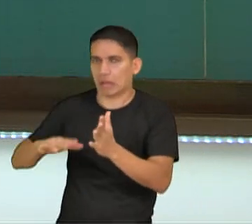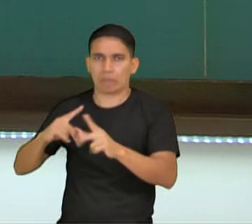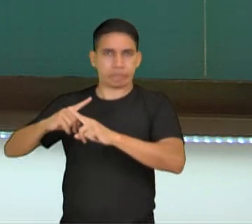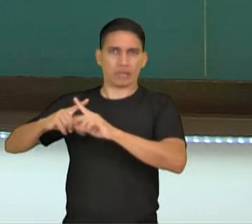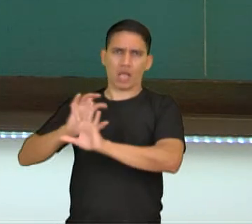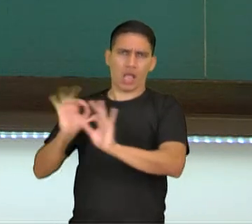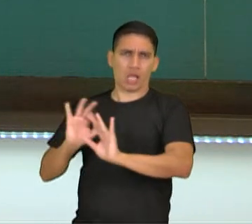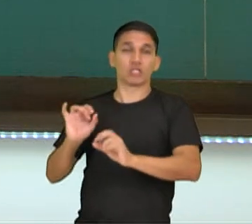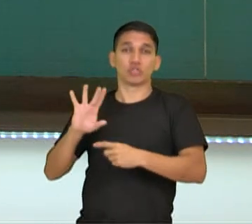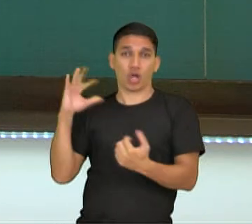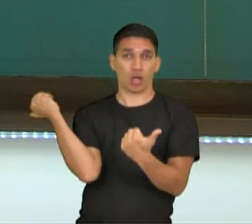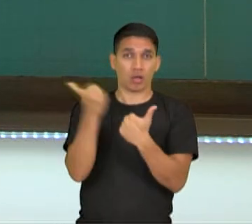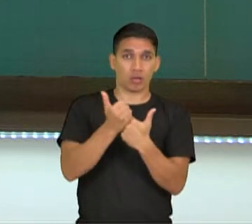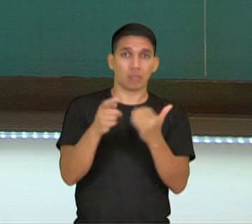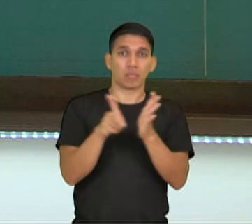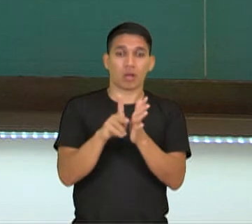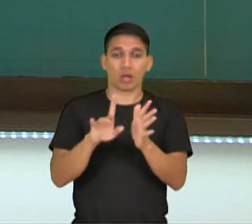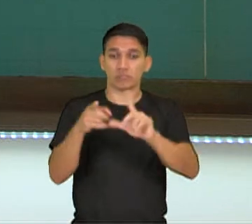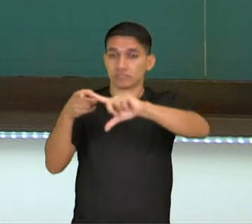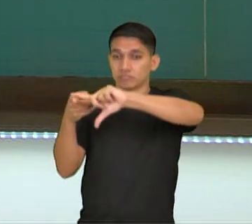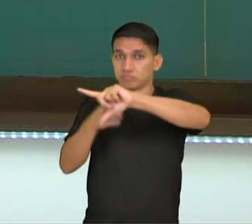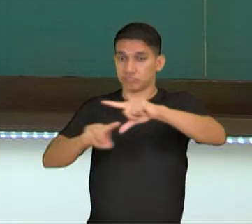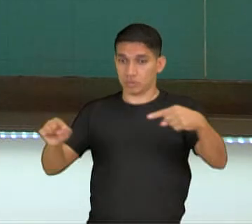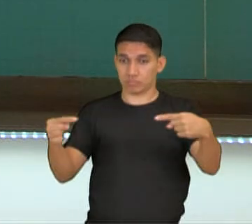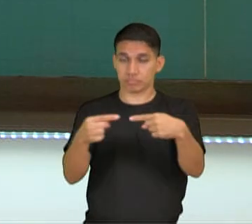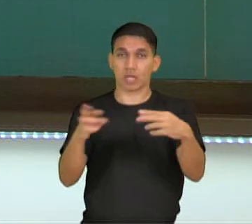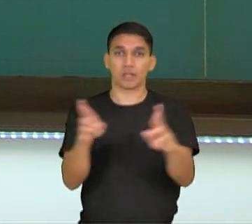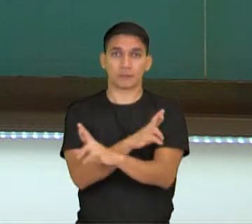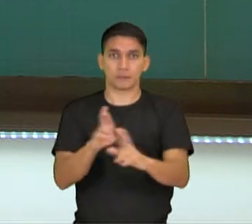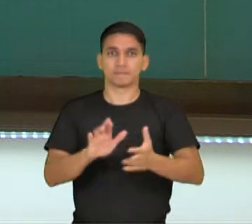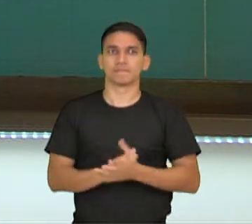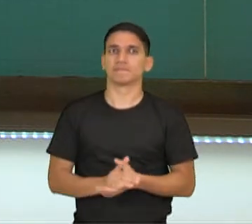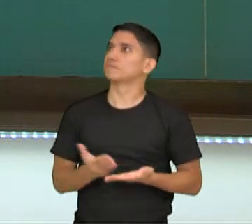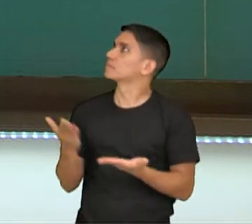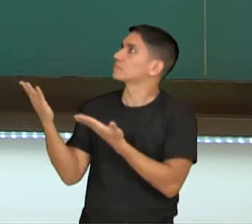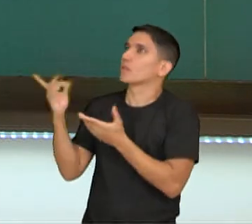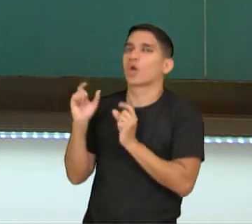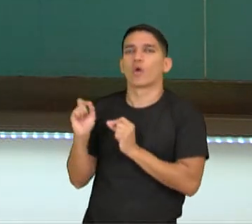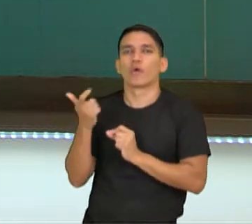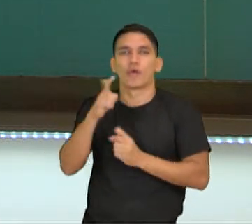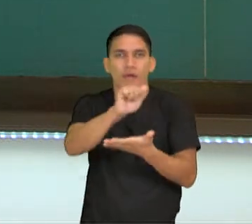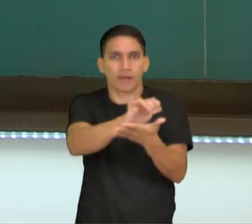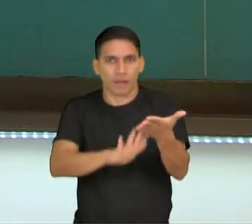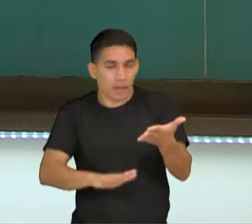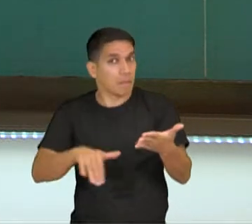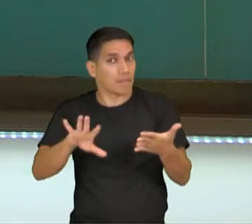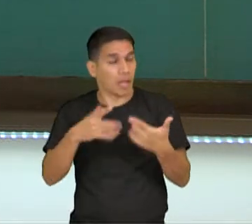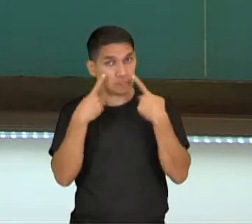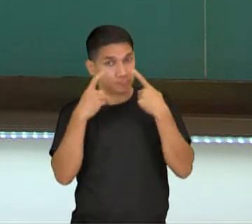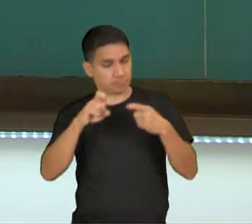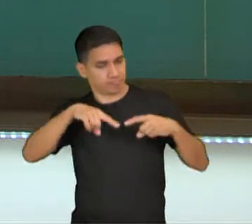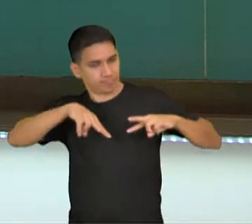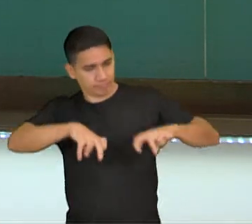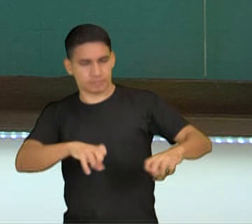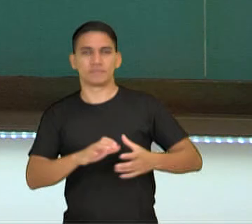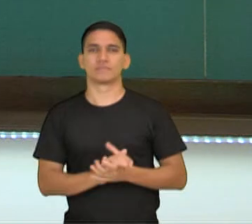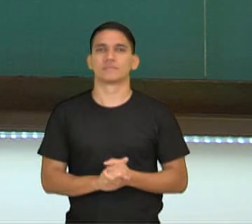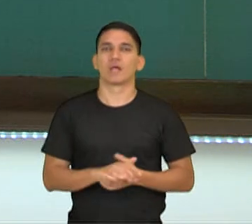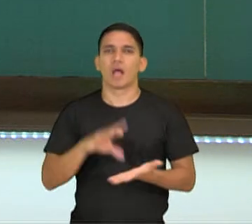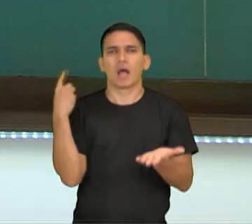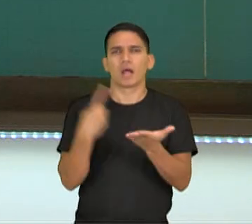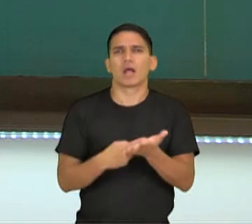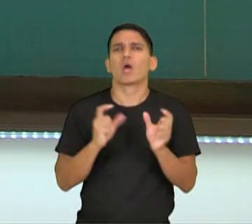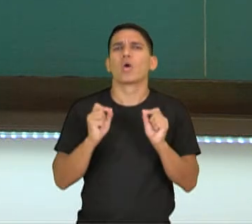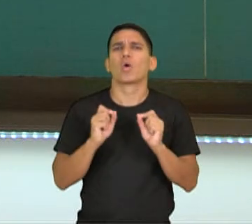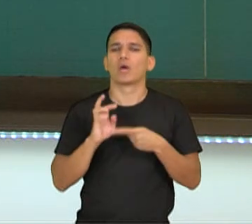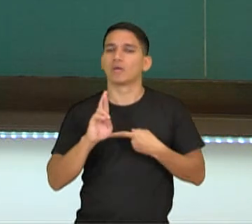aplicar o seno ao ângulo que foi dado. Agora aqui nós temos uma atividade um pouquinho mais interessante, tá? Determine o valor de